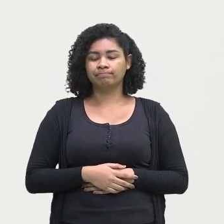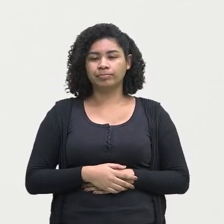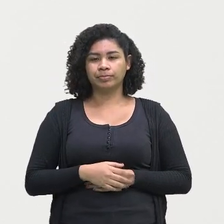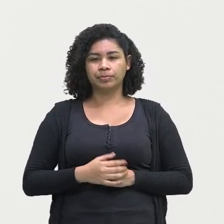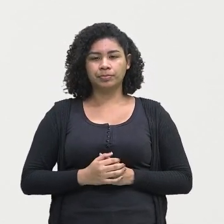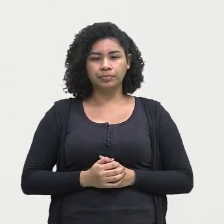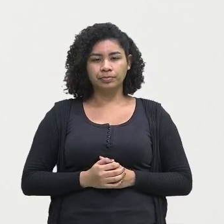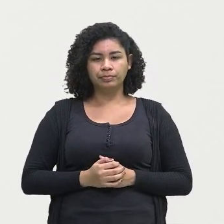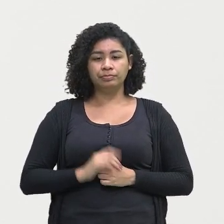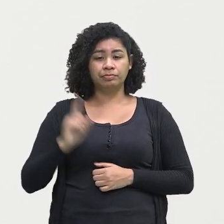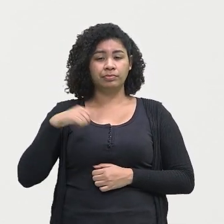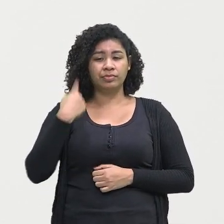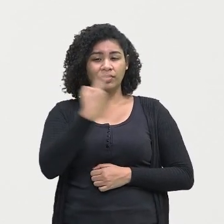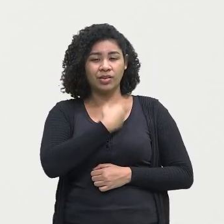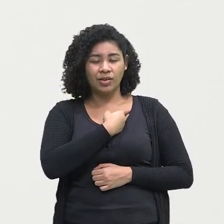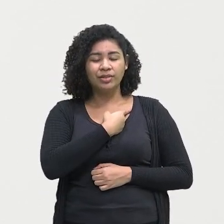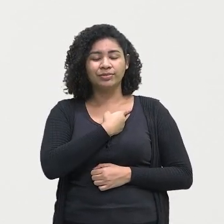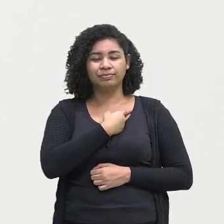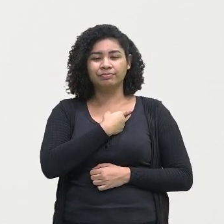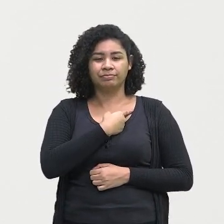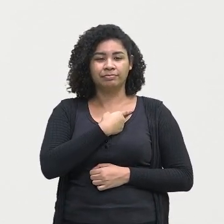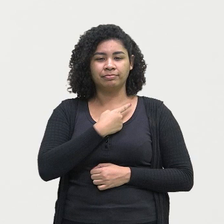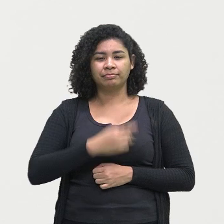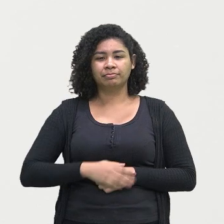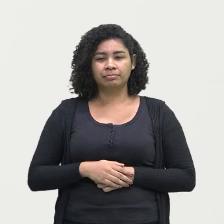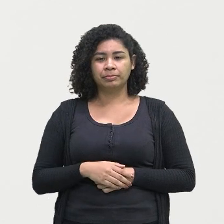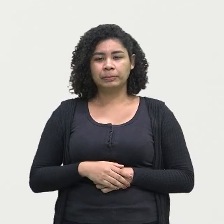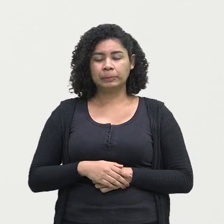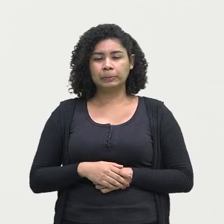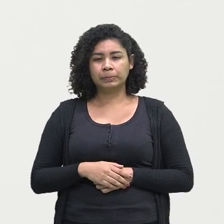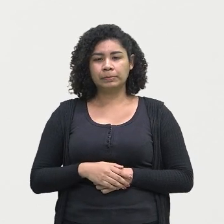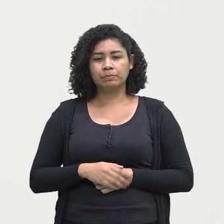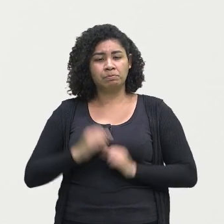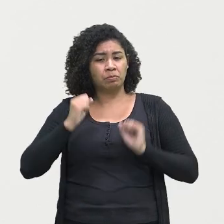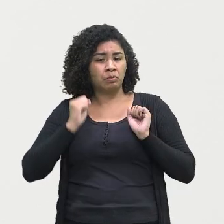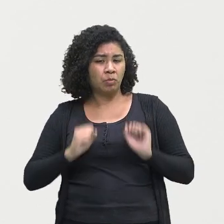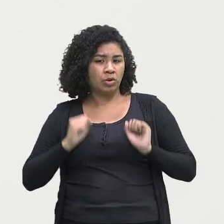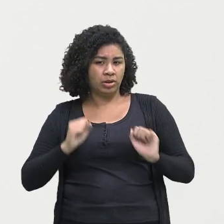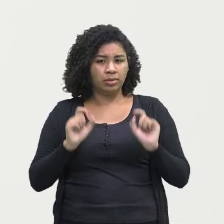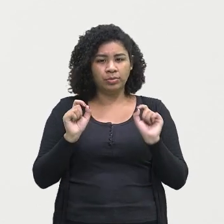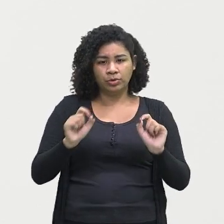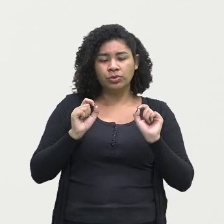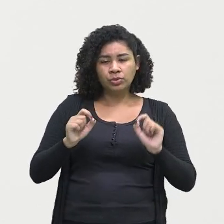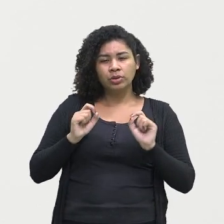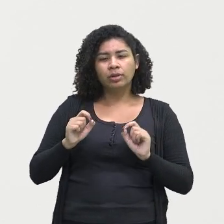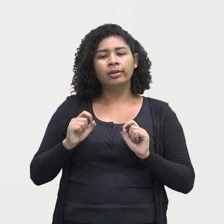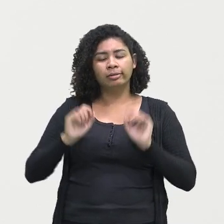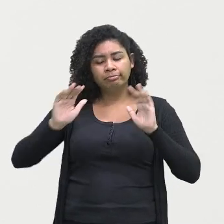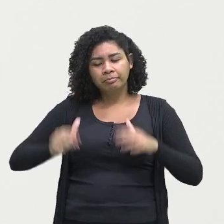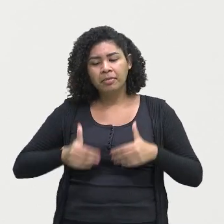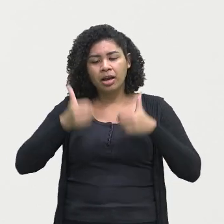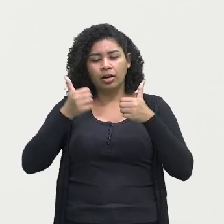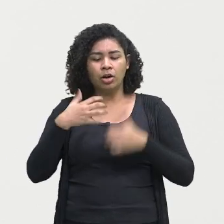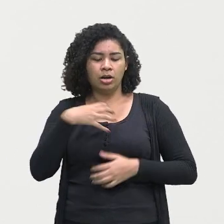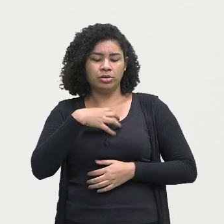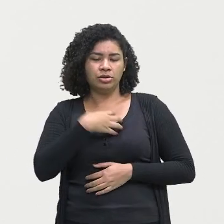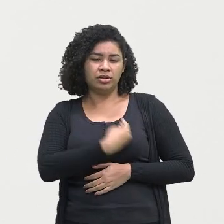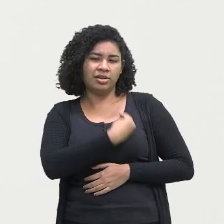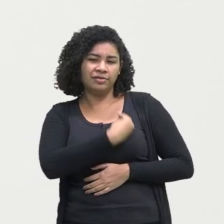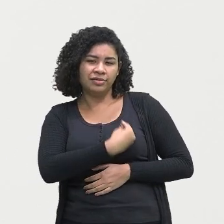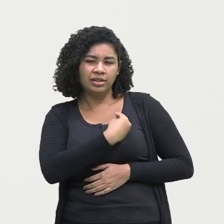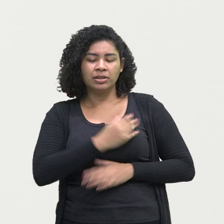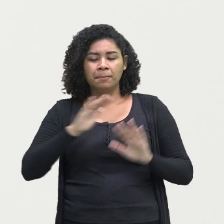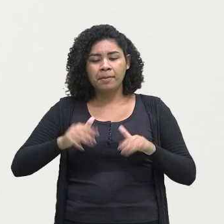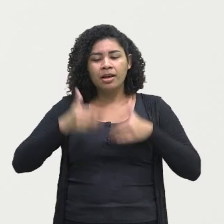Enquanto muitos de nós podem fazer, né, podem se apropriar de um estilo de vida para melhorar o sono e evitar